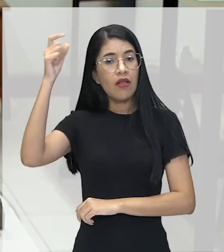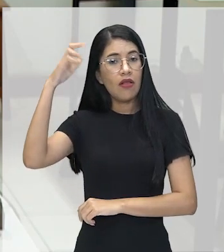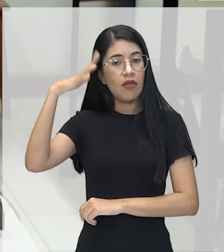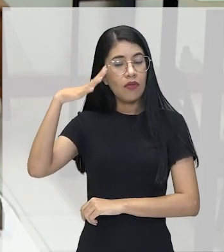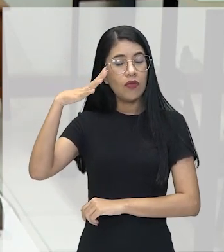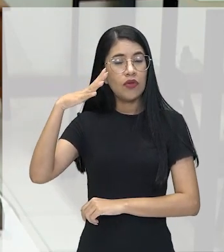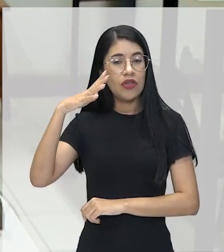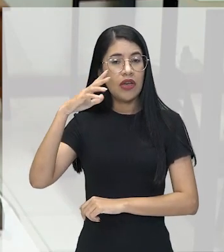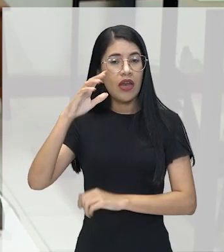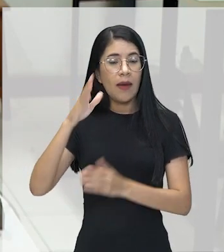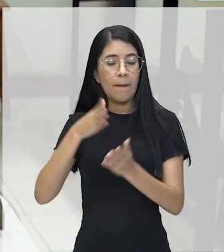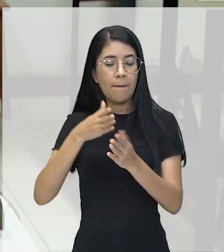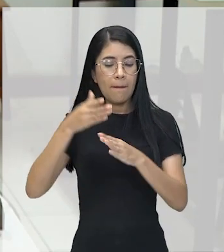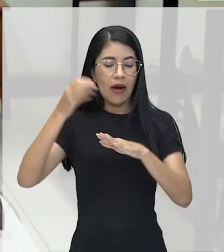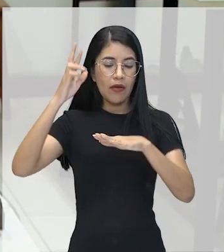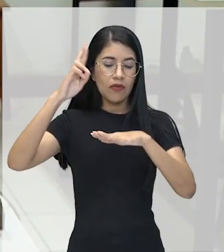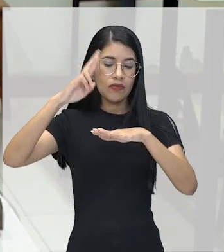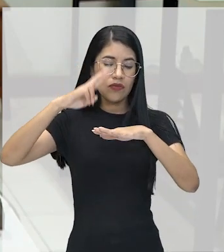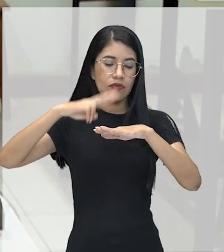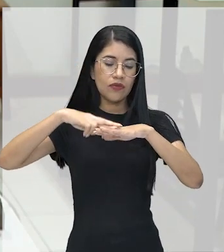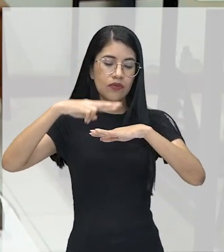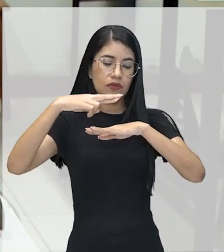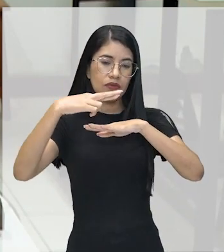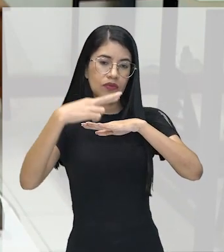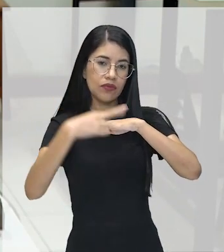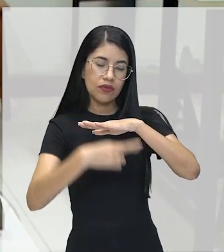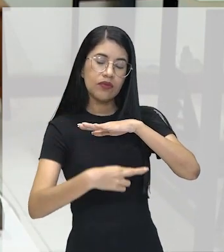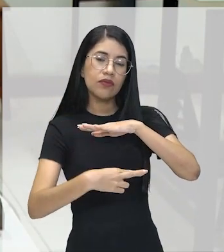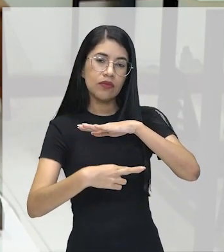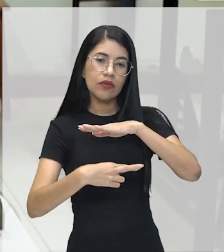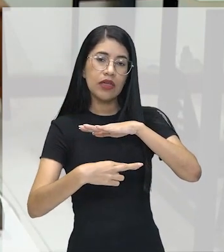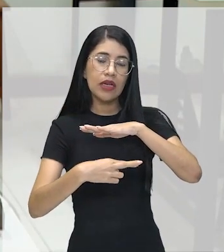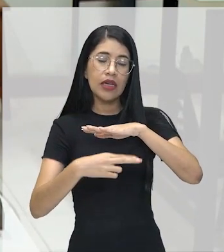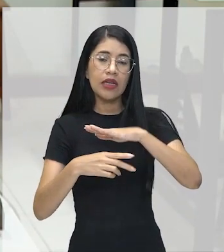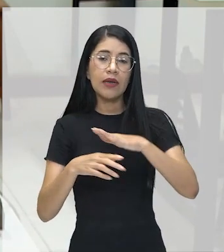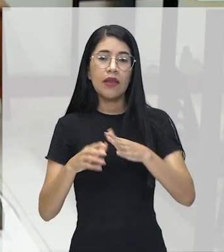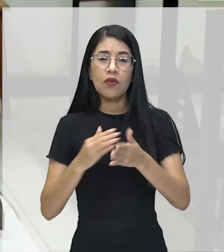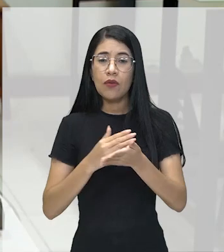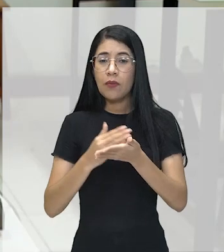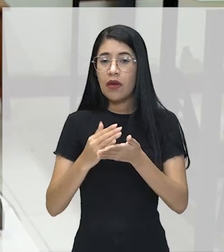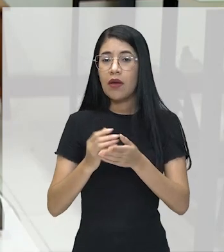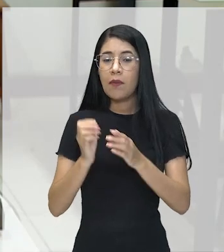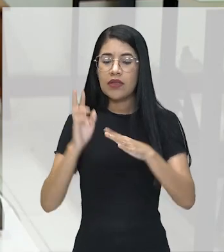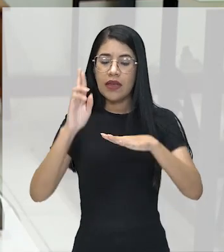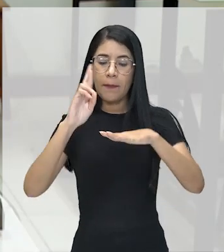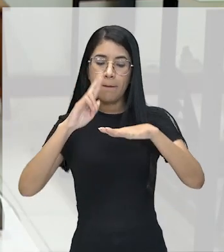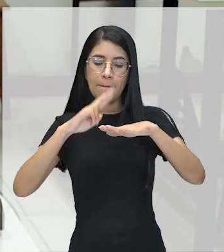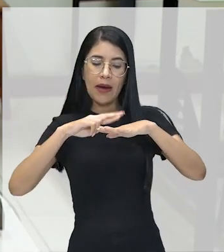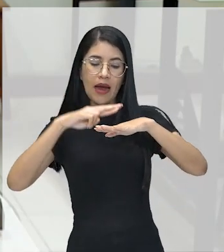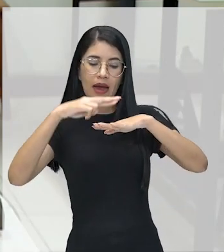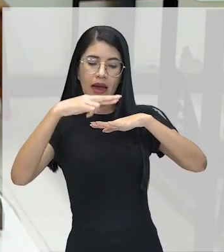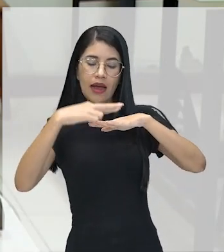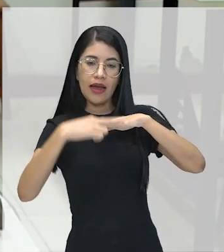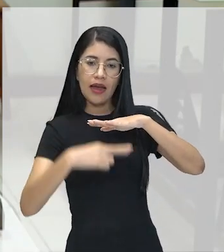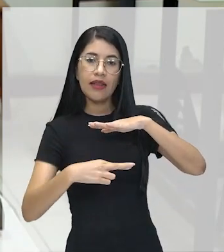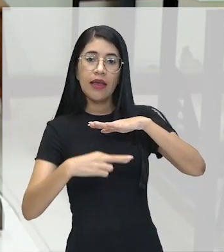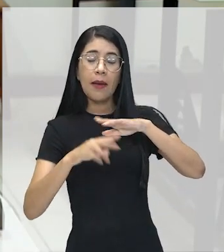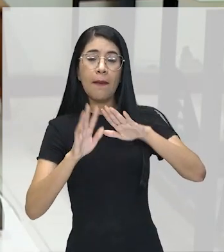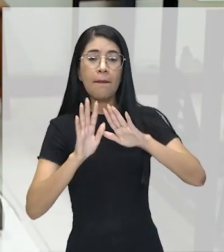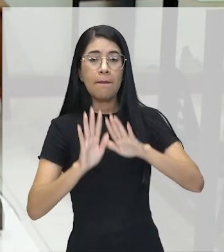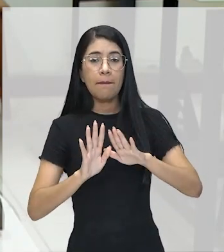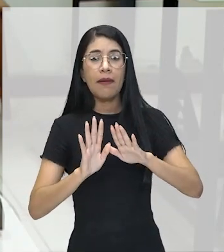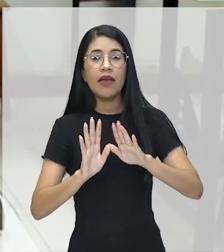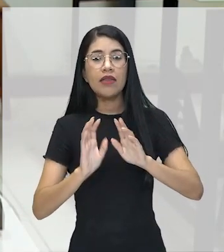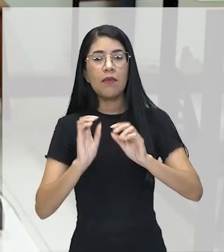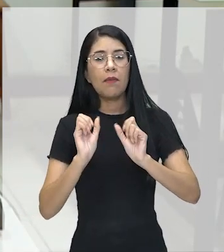mudar o seu caminho de propagação. A princípio, a luz propaga em linha reta. Mas nós podemos